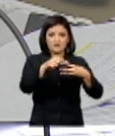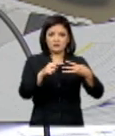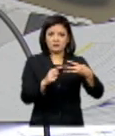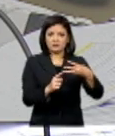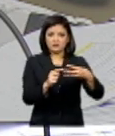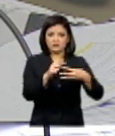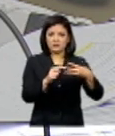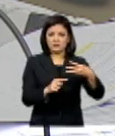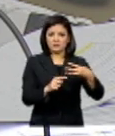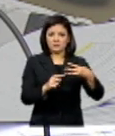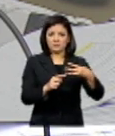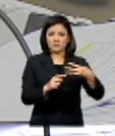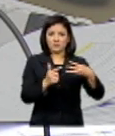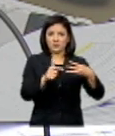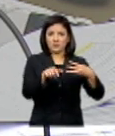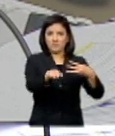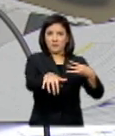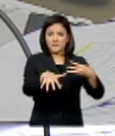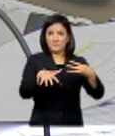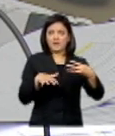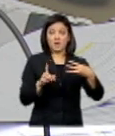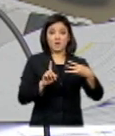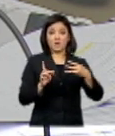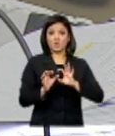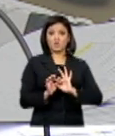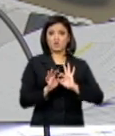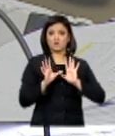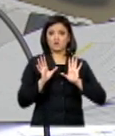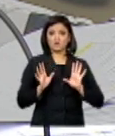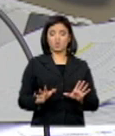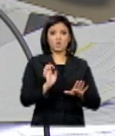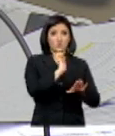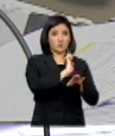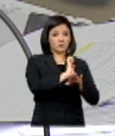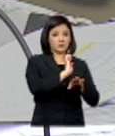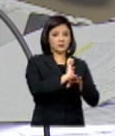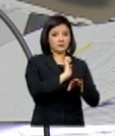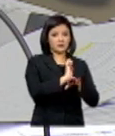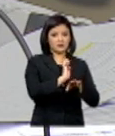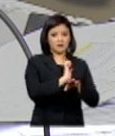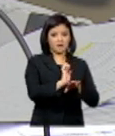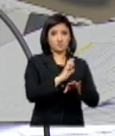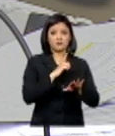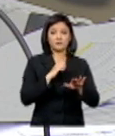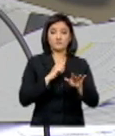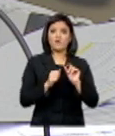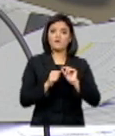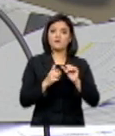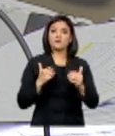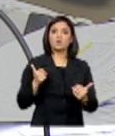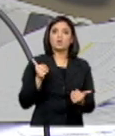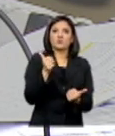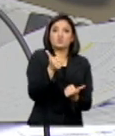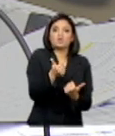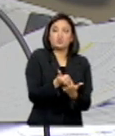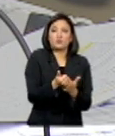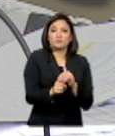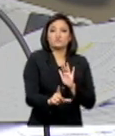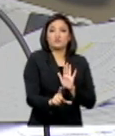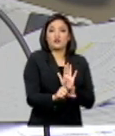precedentes o plenário permitiu aos estados a substituição legislativa